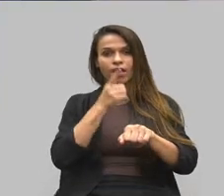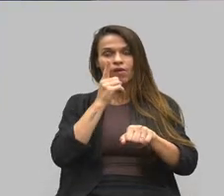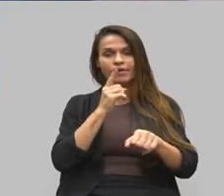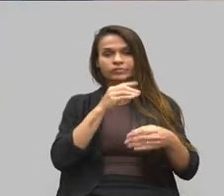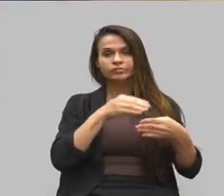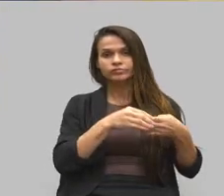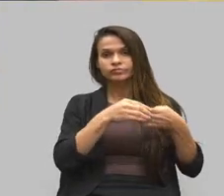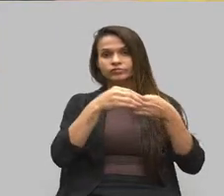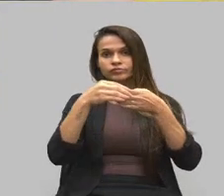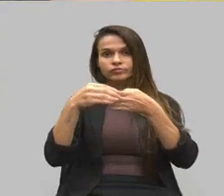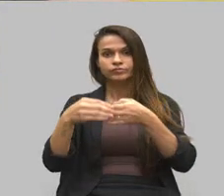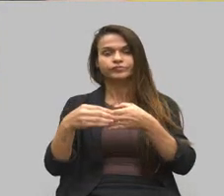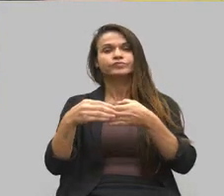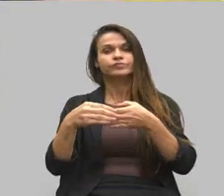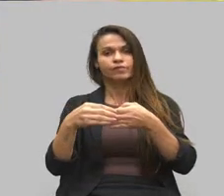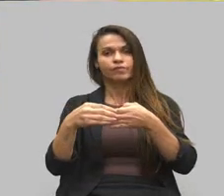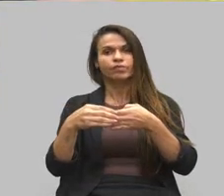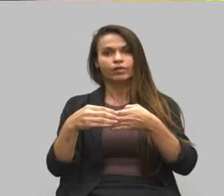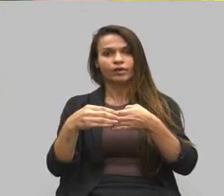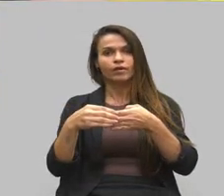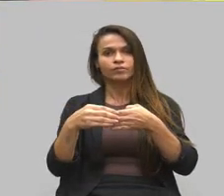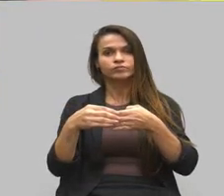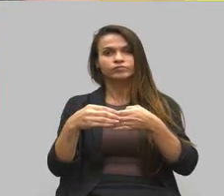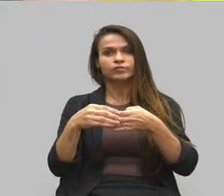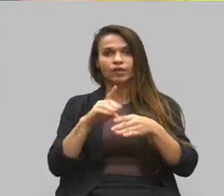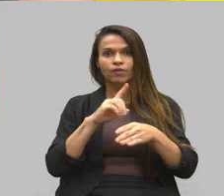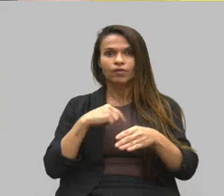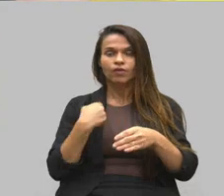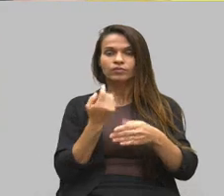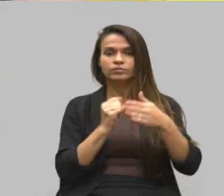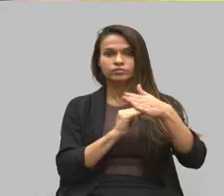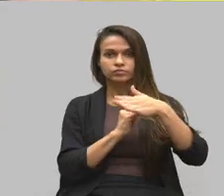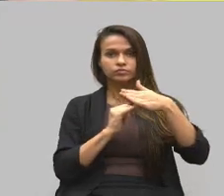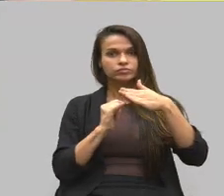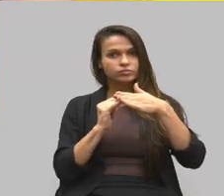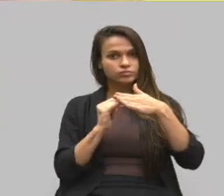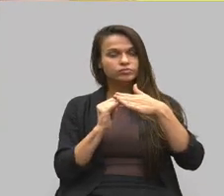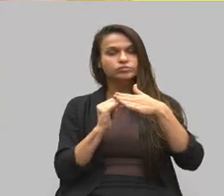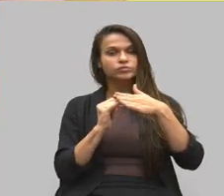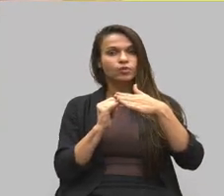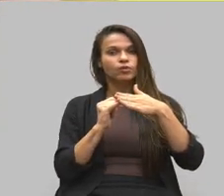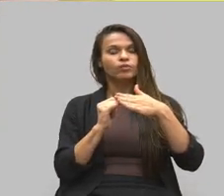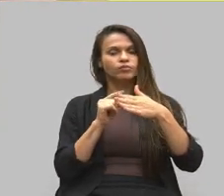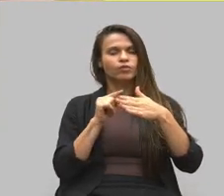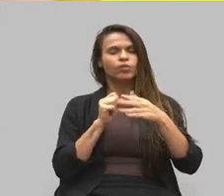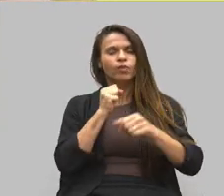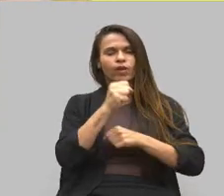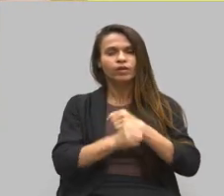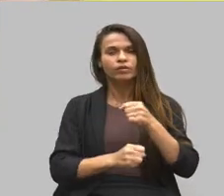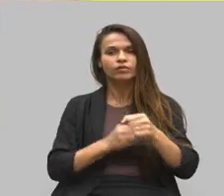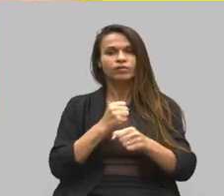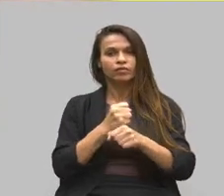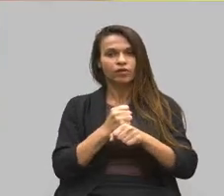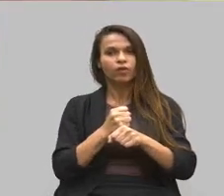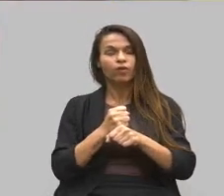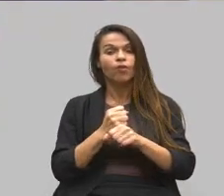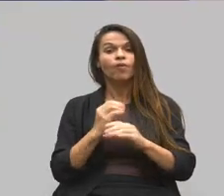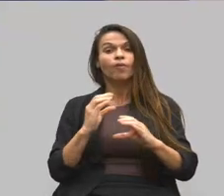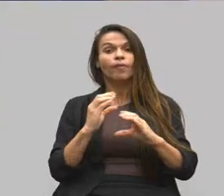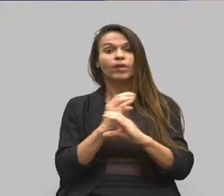paraa Nossa instituição a nossa instituição no ano que vem completará 30